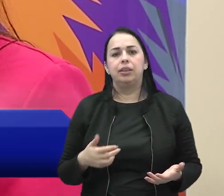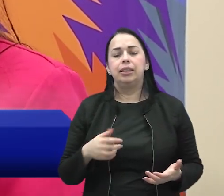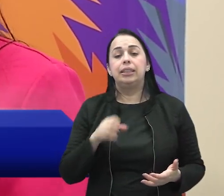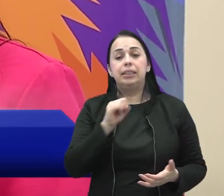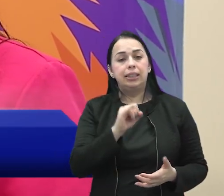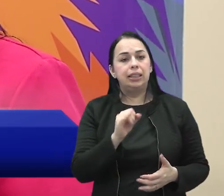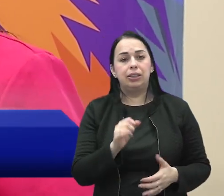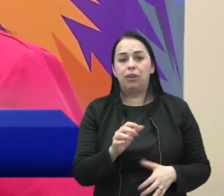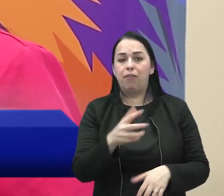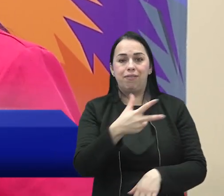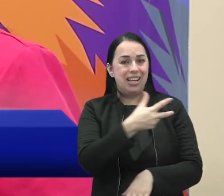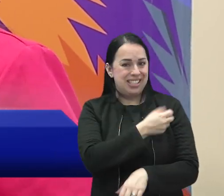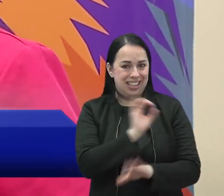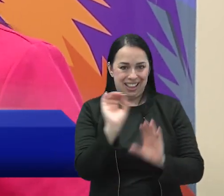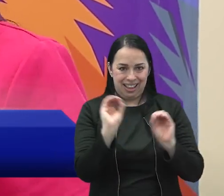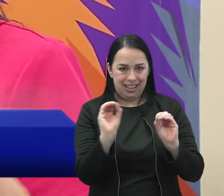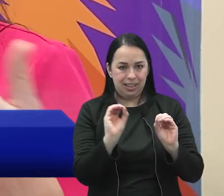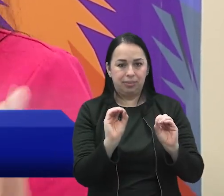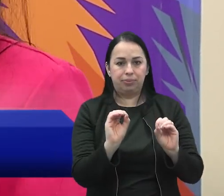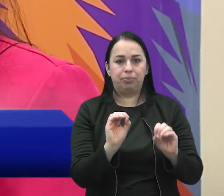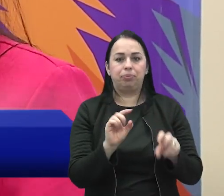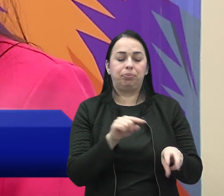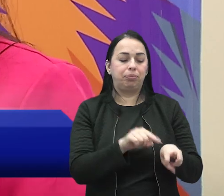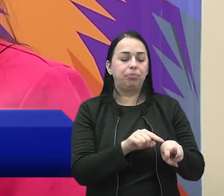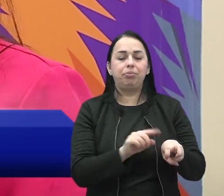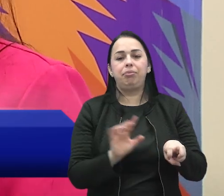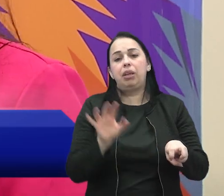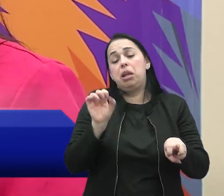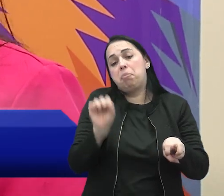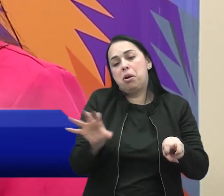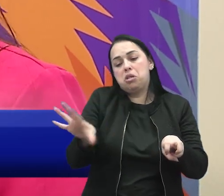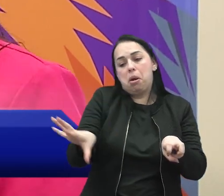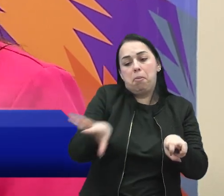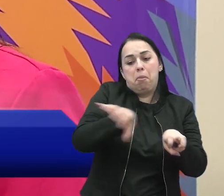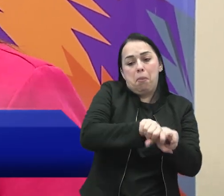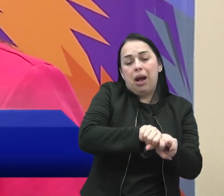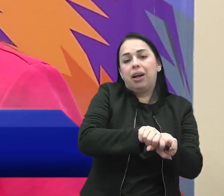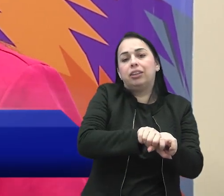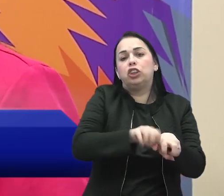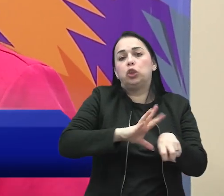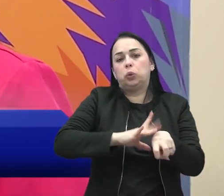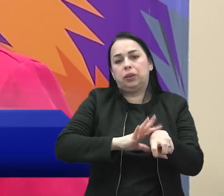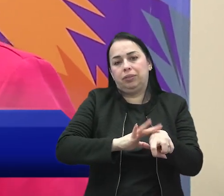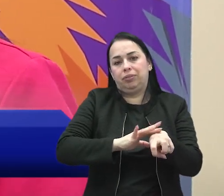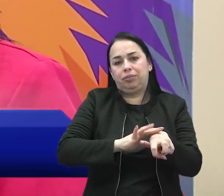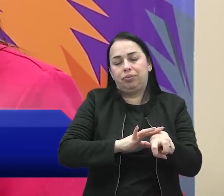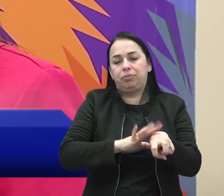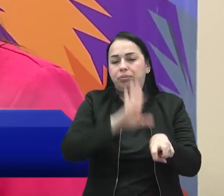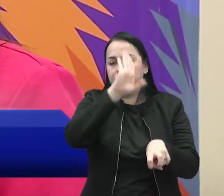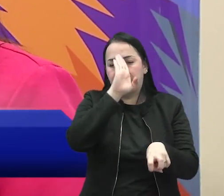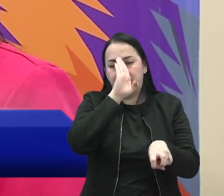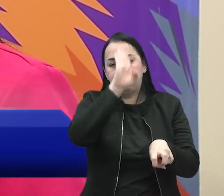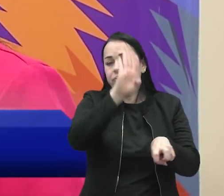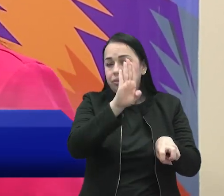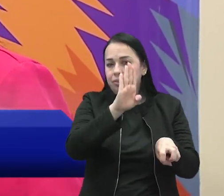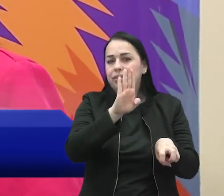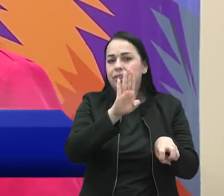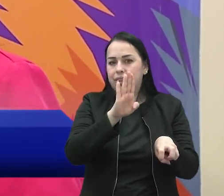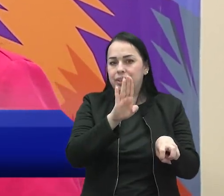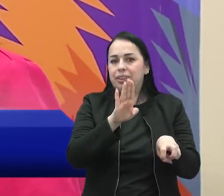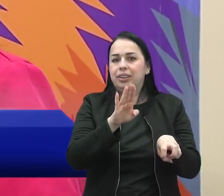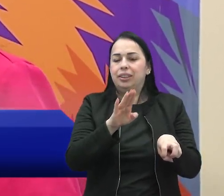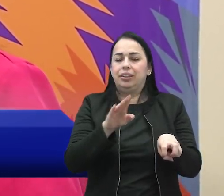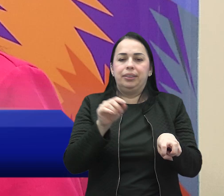Em relação aos riscos de não vacinar, a gente deixa o pet completamente suscetível a todos os tipos de doença, principalmente pensando